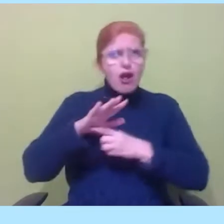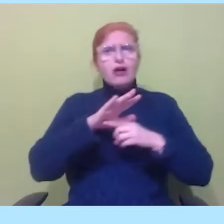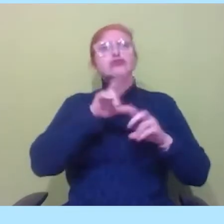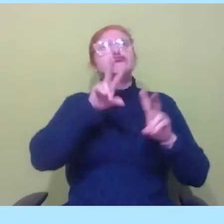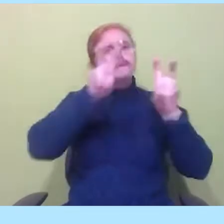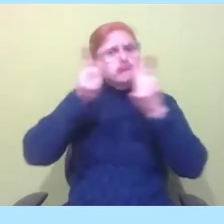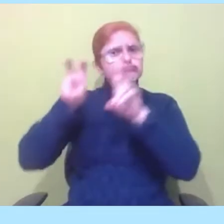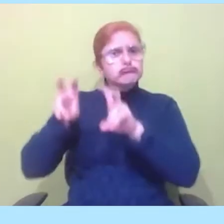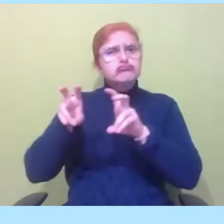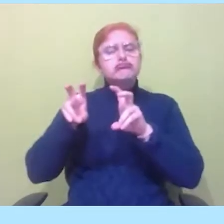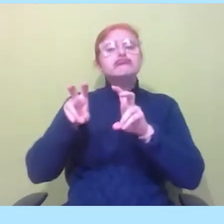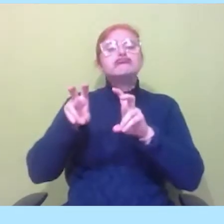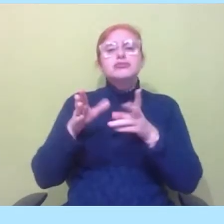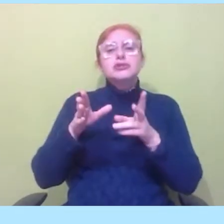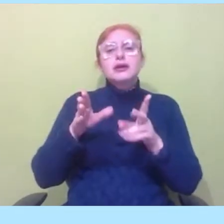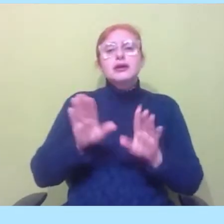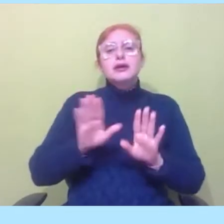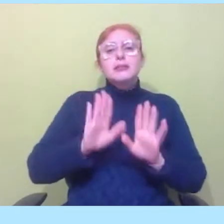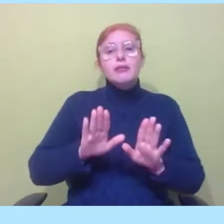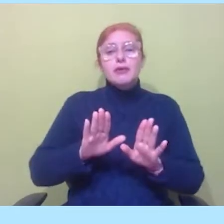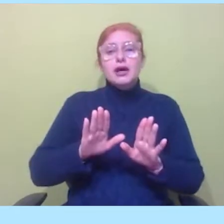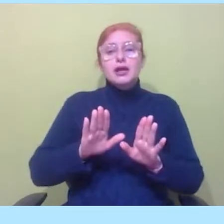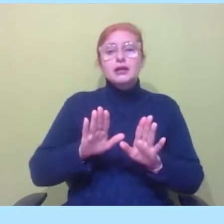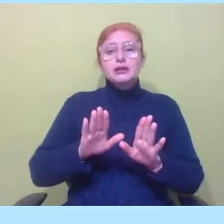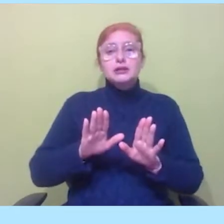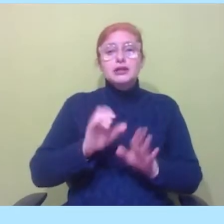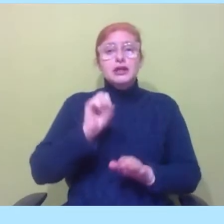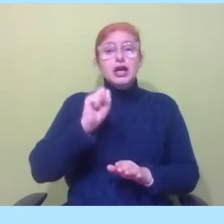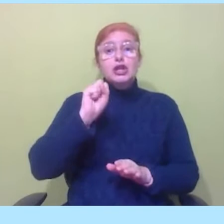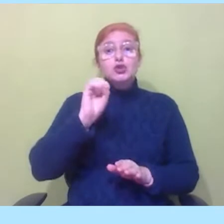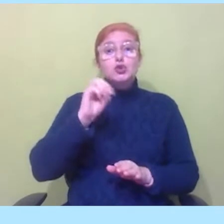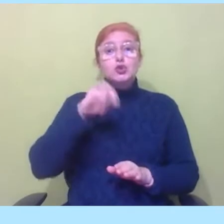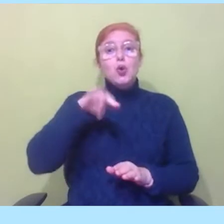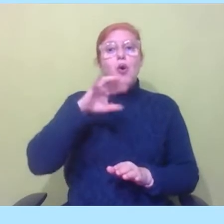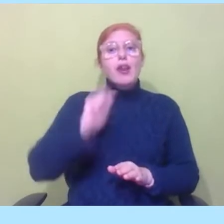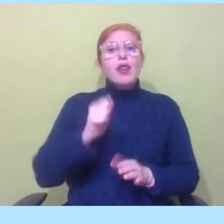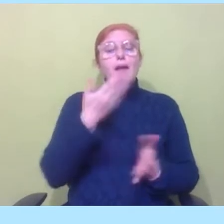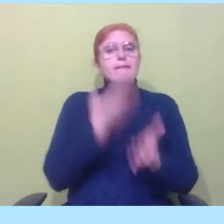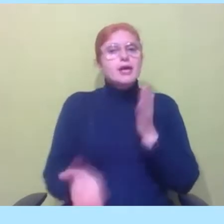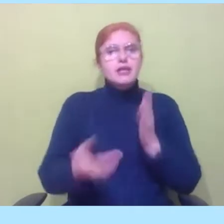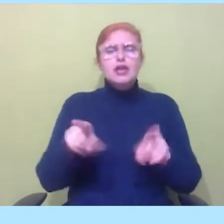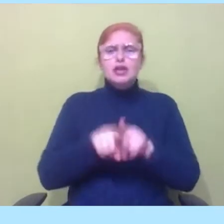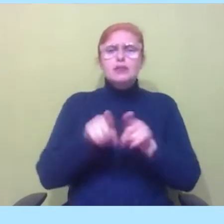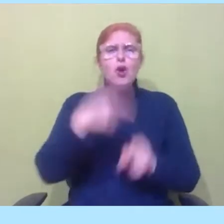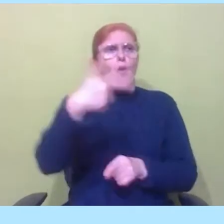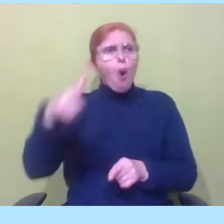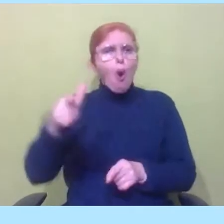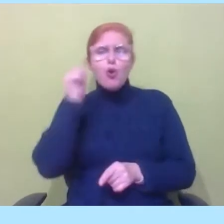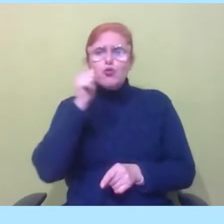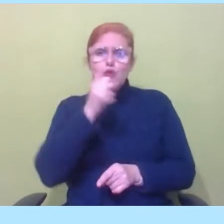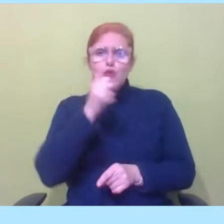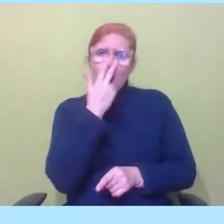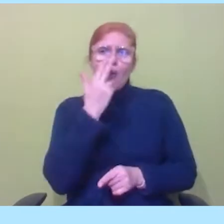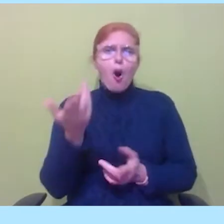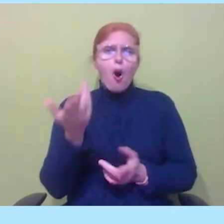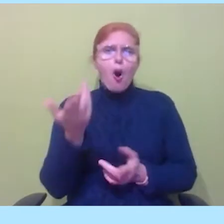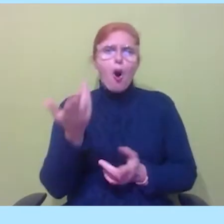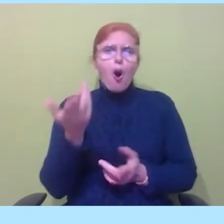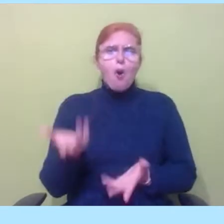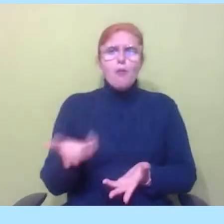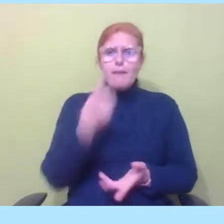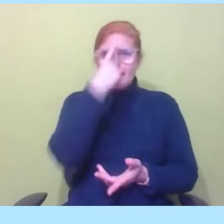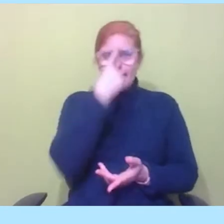a gente corra o risco de perder a Sônia também, né? Ou outras mulheres como elas. Então, não